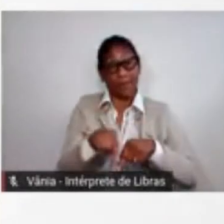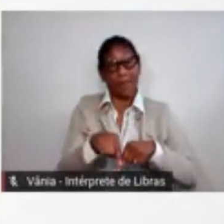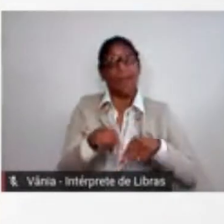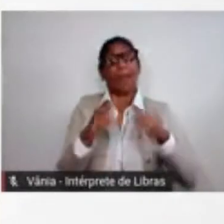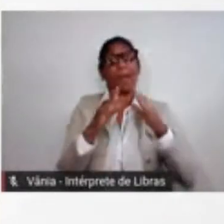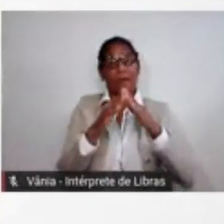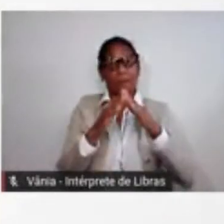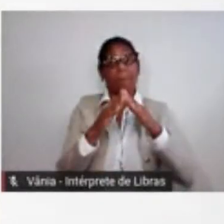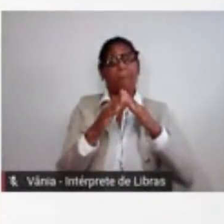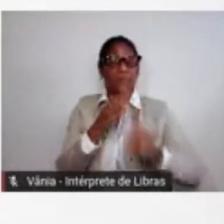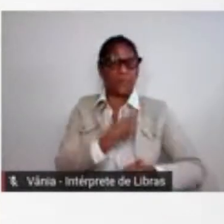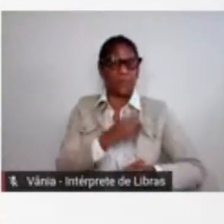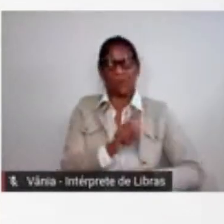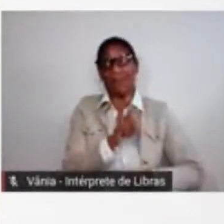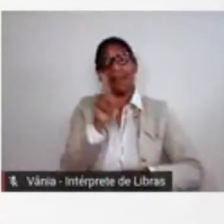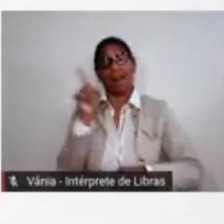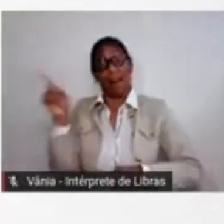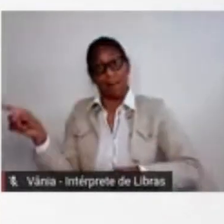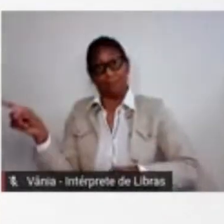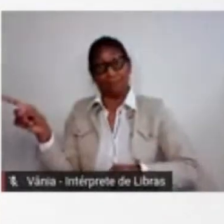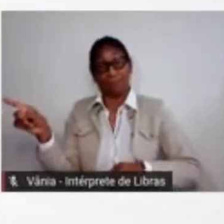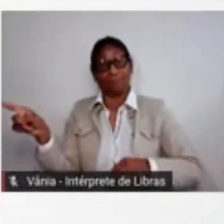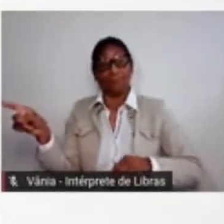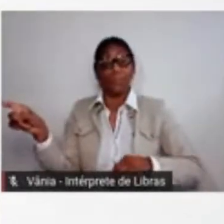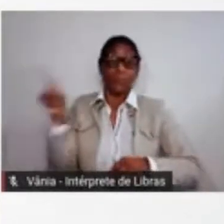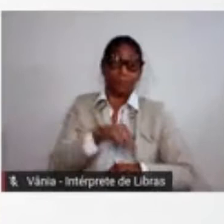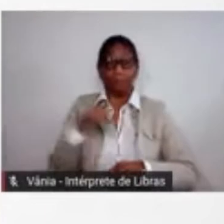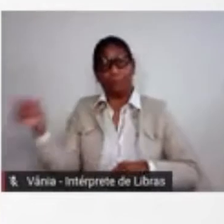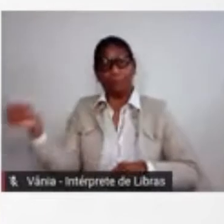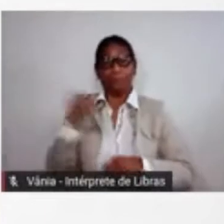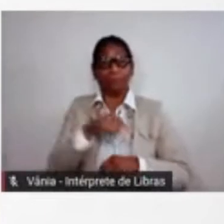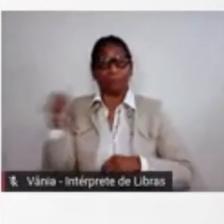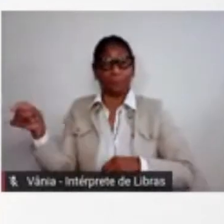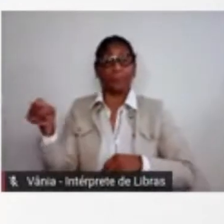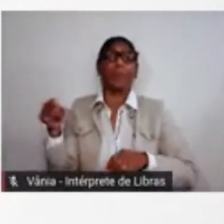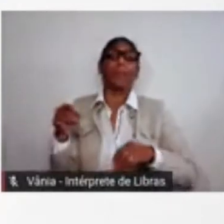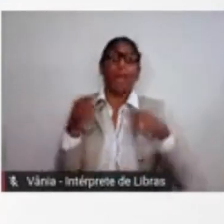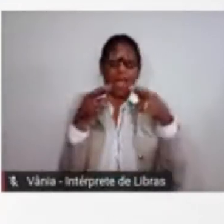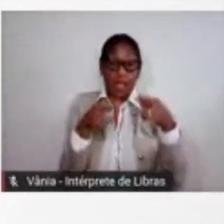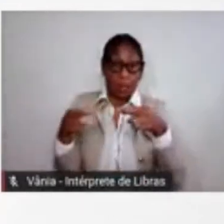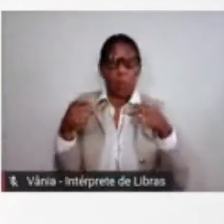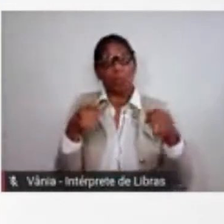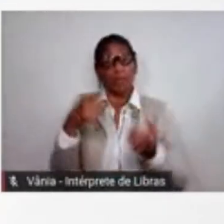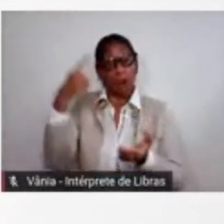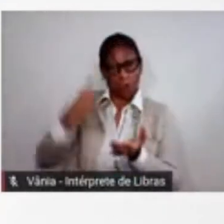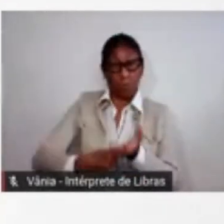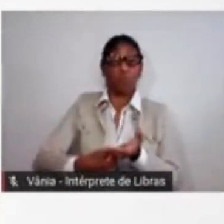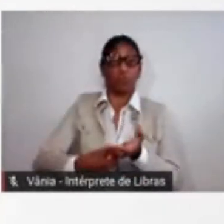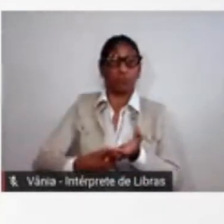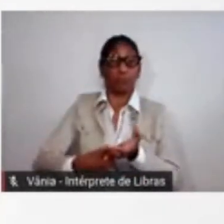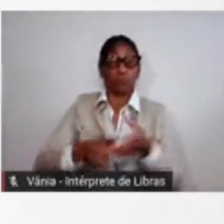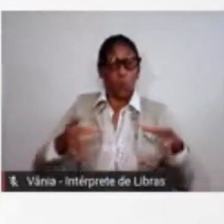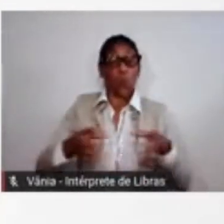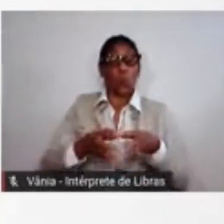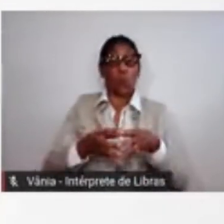e há maior deslocamento, portanto, nessas regiões, e por isso as regiões têm que ter um compromisso conjunto, coletivo, de